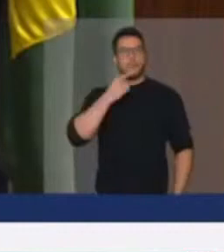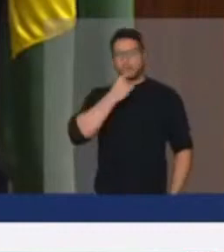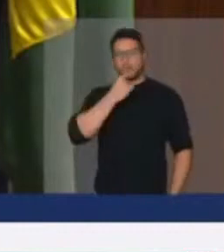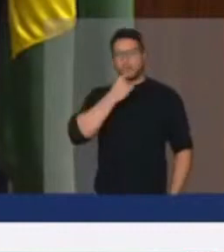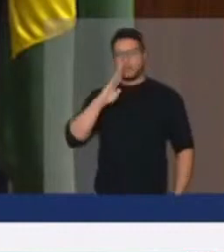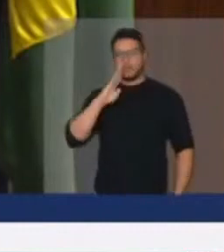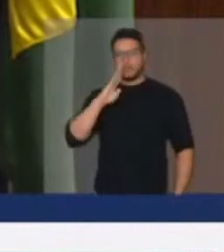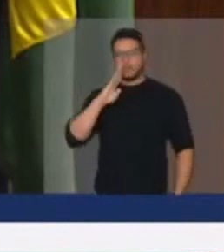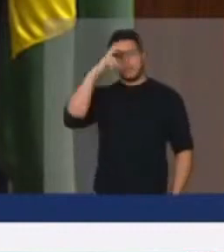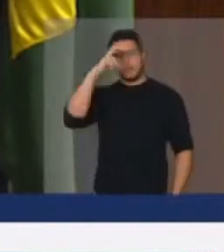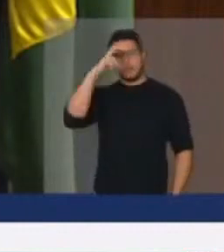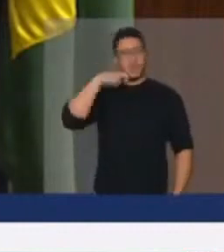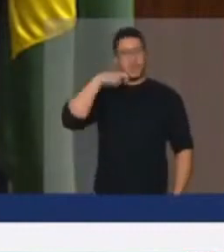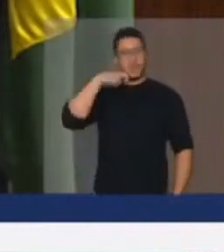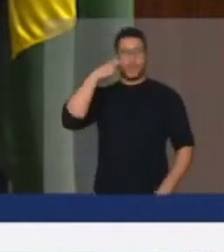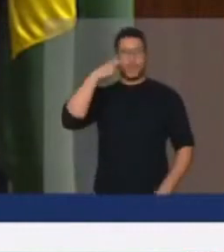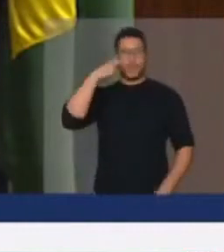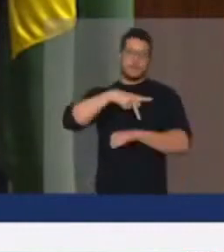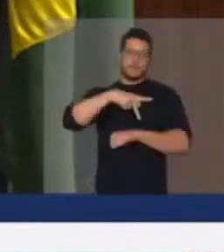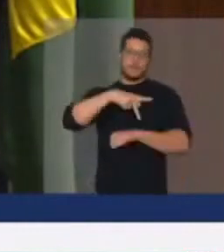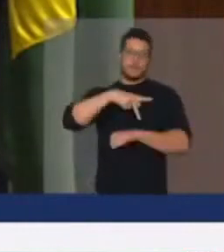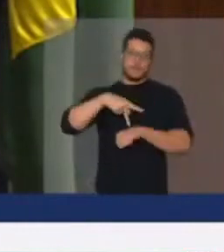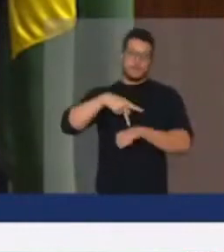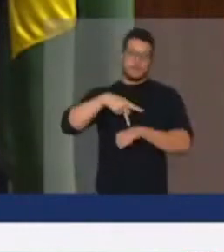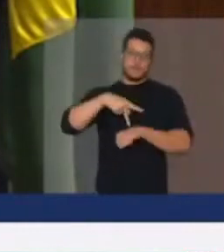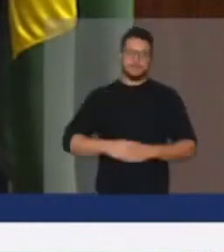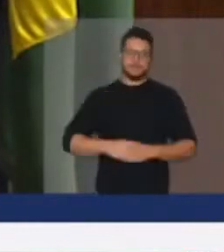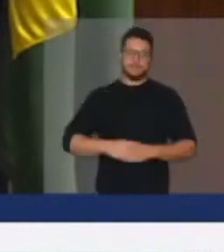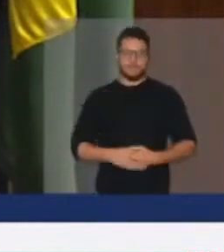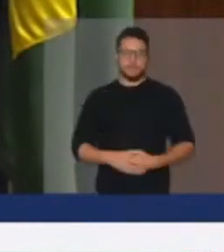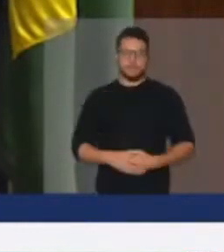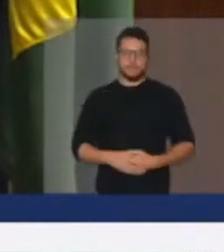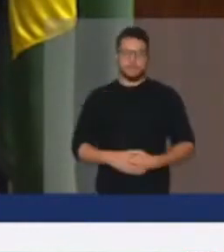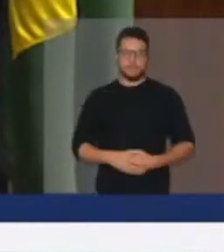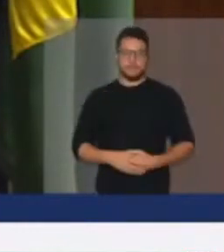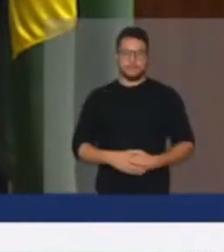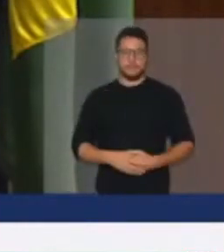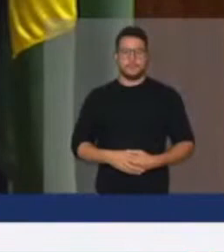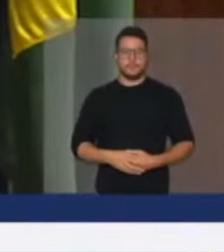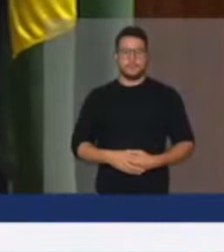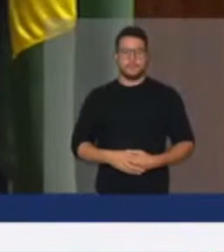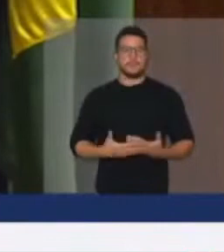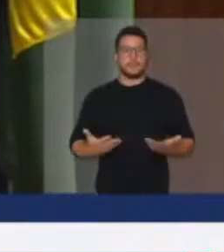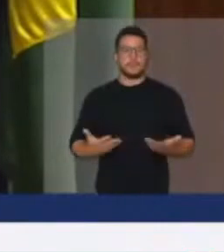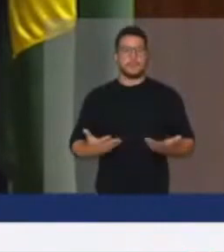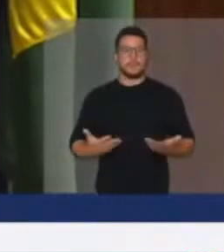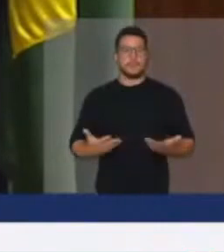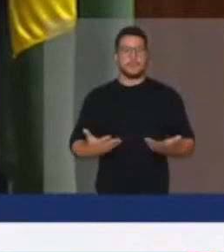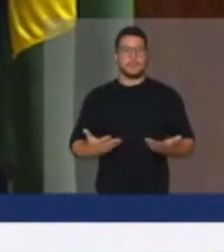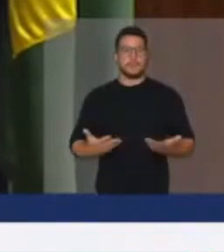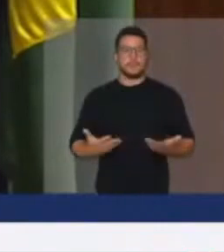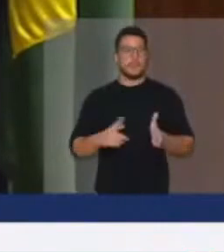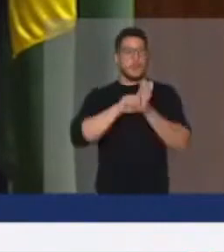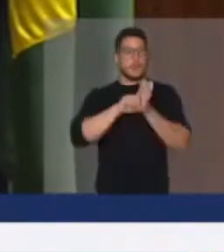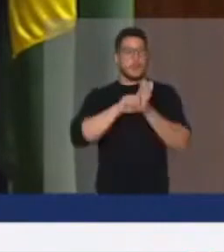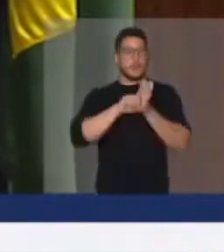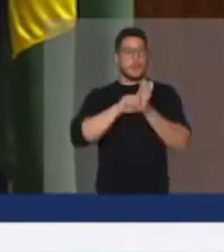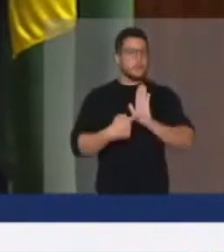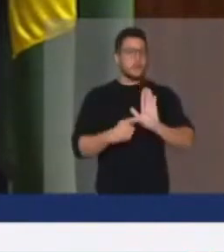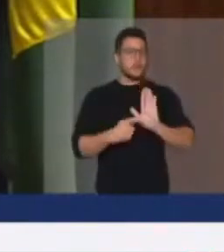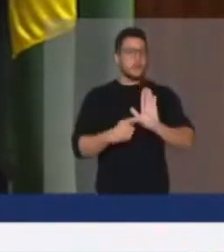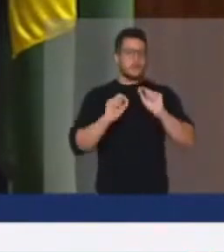país. E cada vez que as pesquisas mostram que o seu apoio está